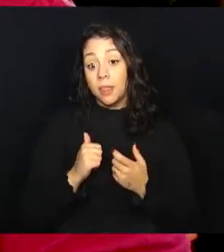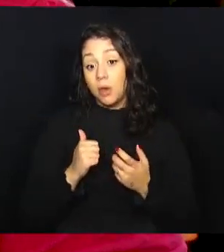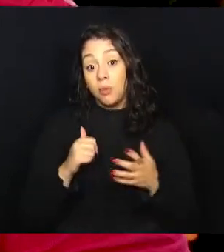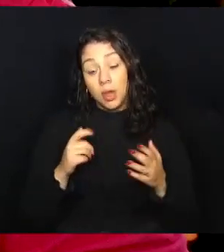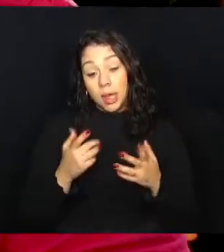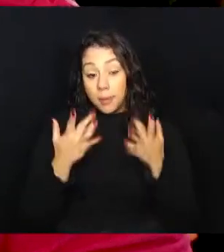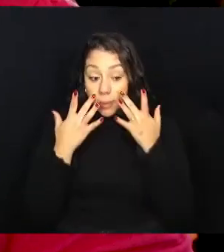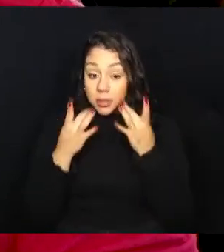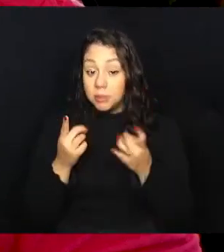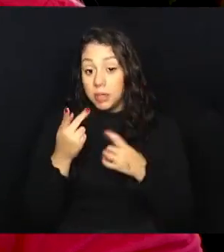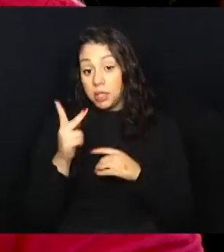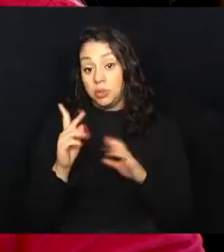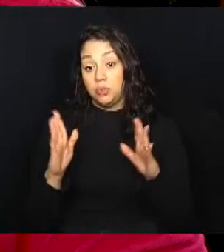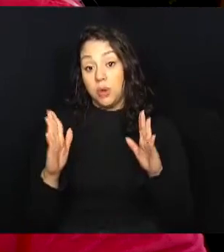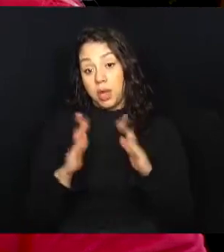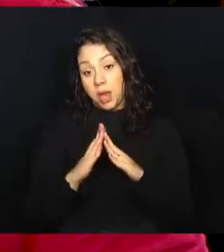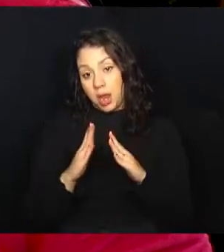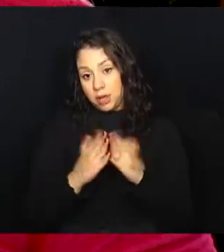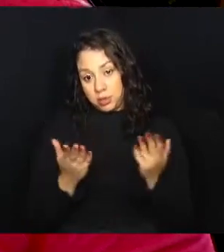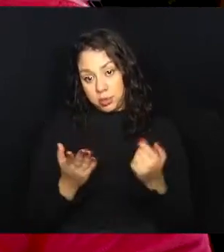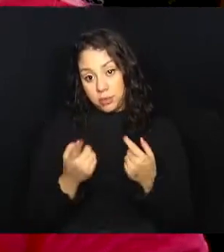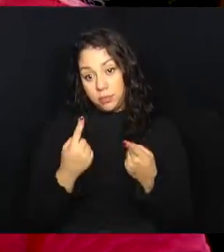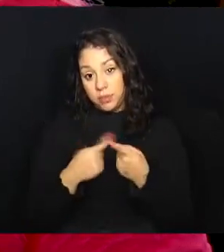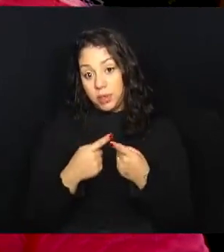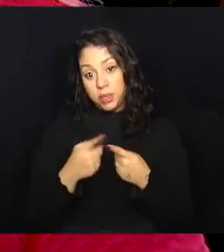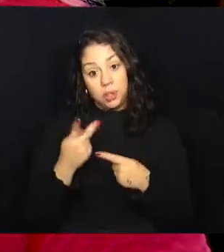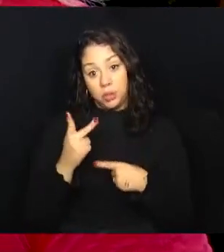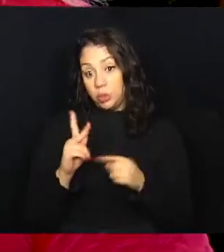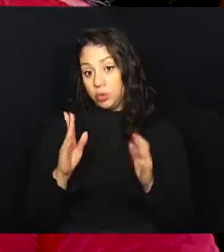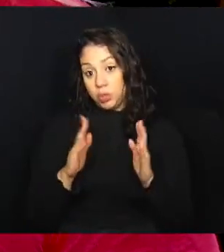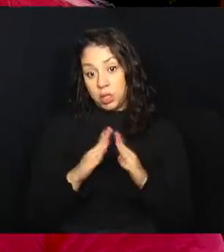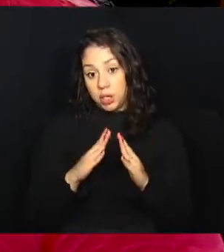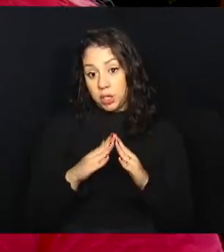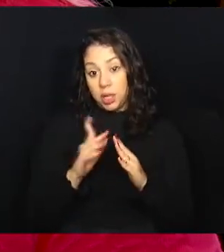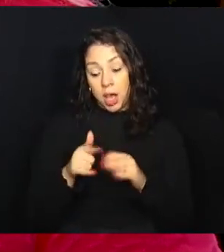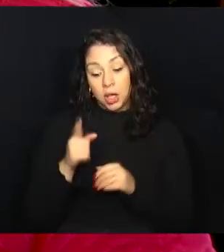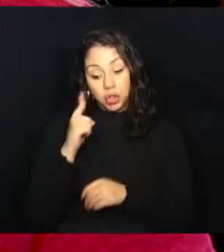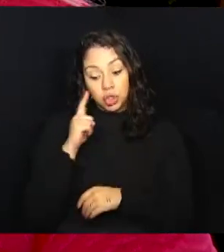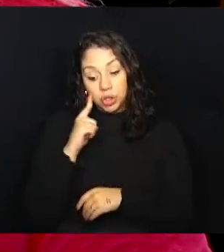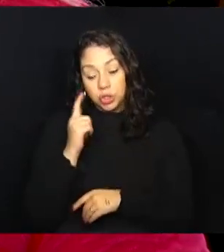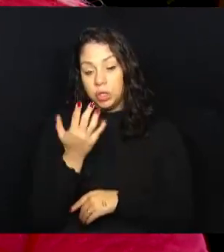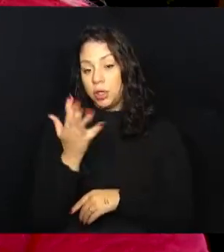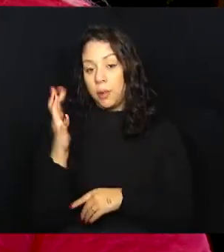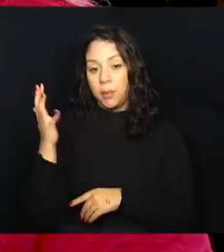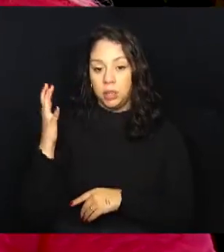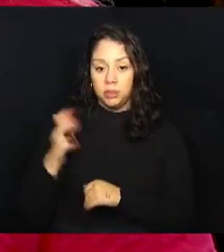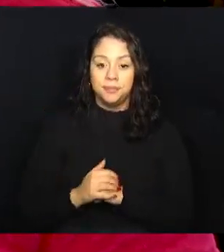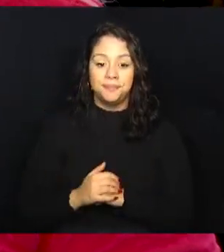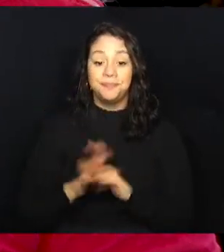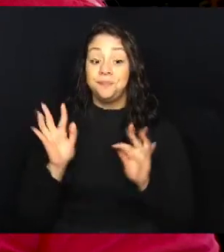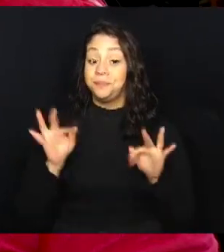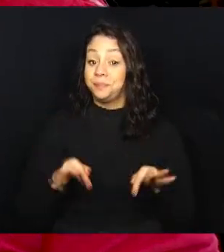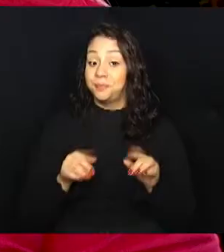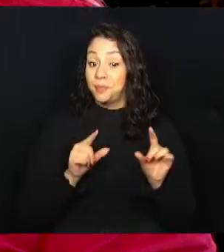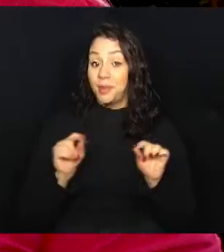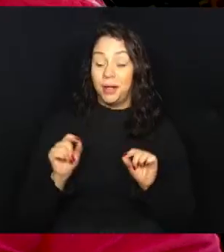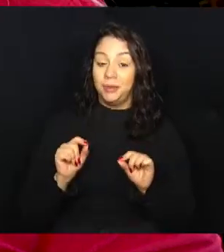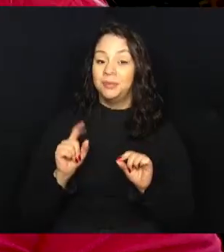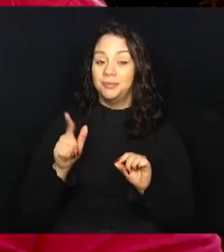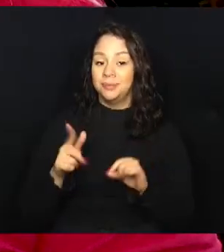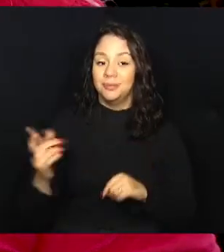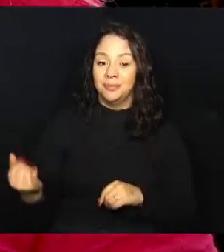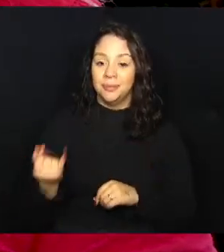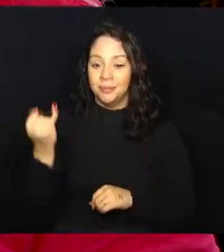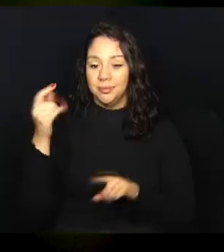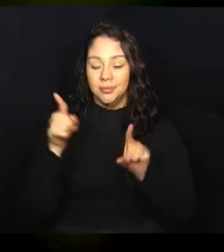isso, essas duas opções. Então você vai observar na tua casa, você mesmo, na convivência